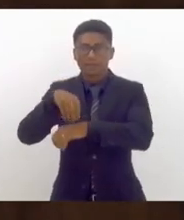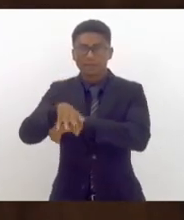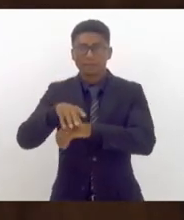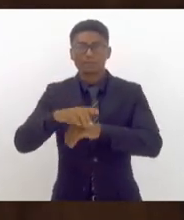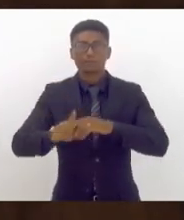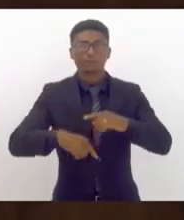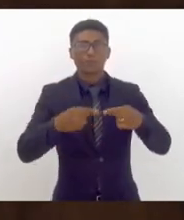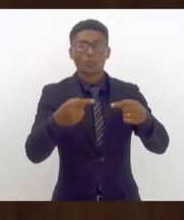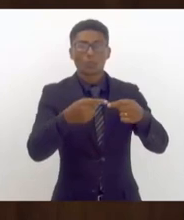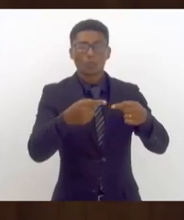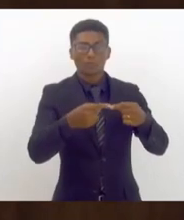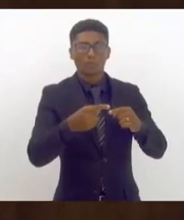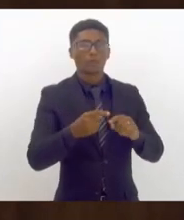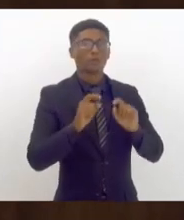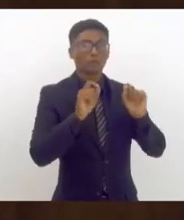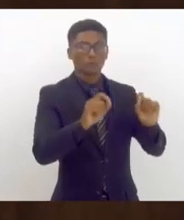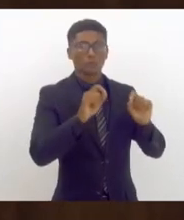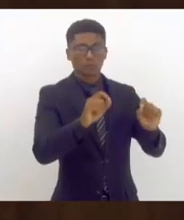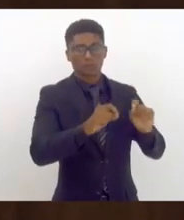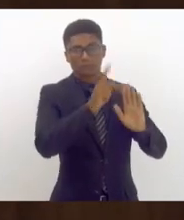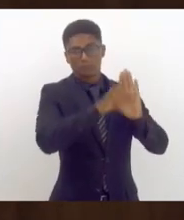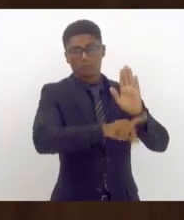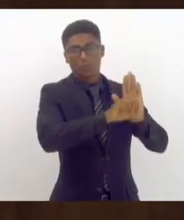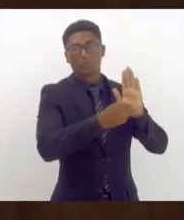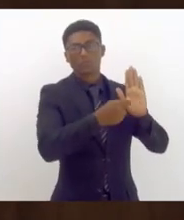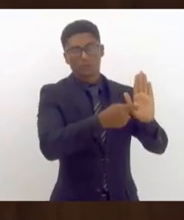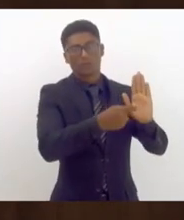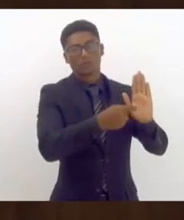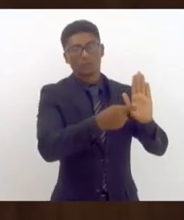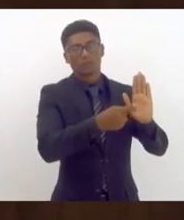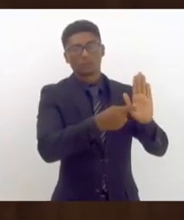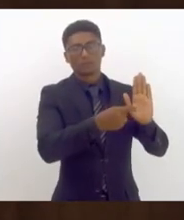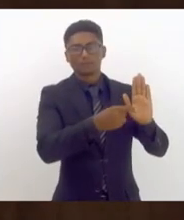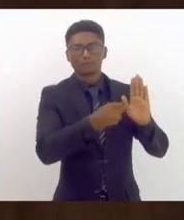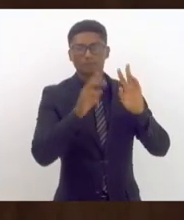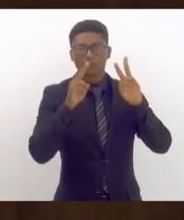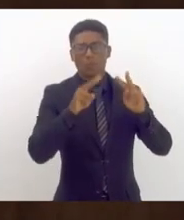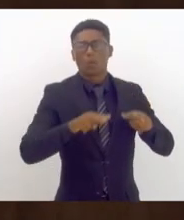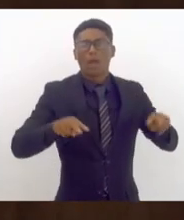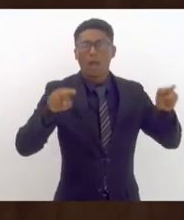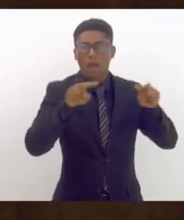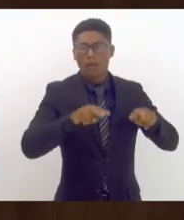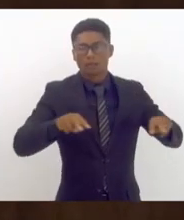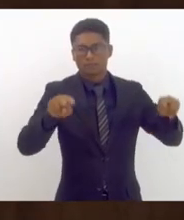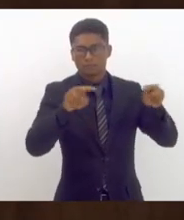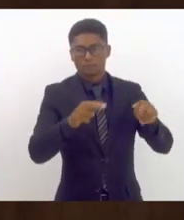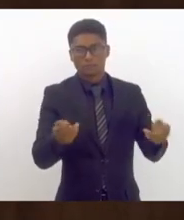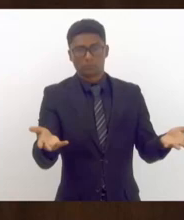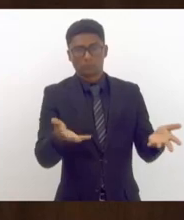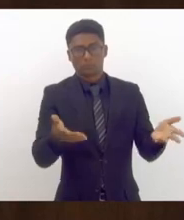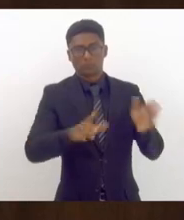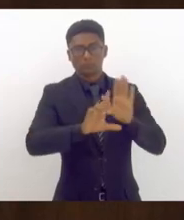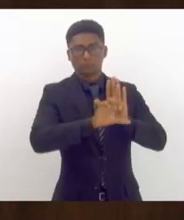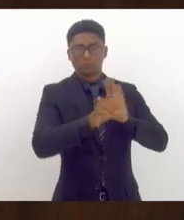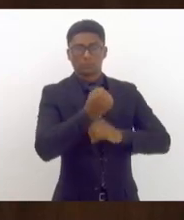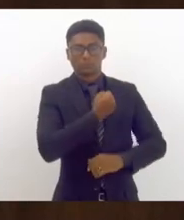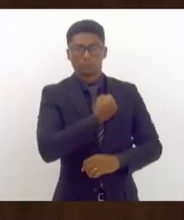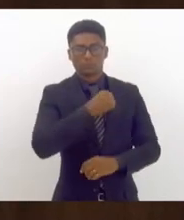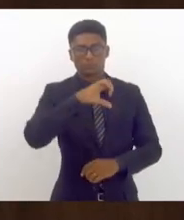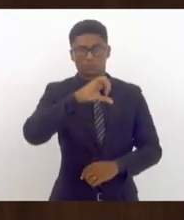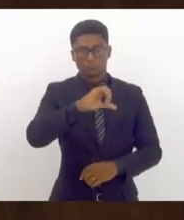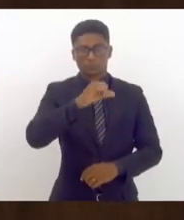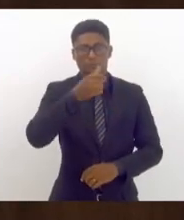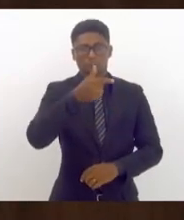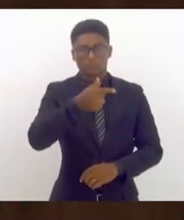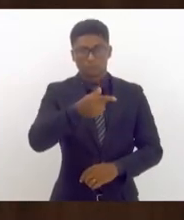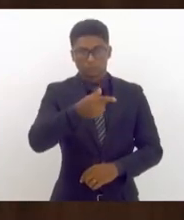maior consolidado num projeto de lei que é hoje já a lei, que é a Lei 9271